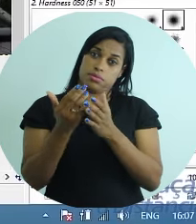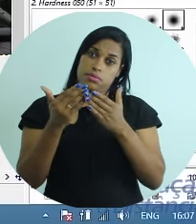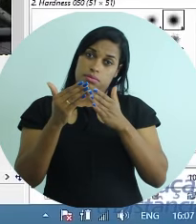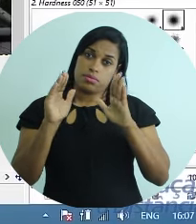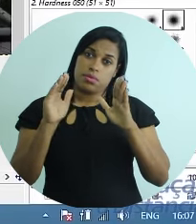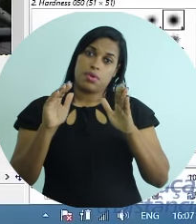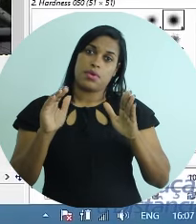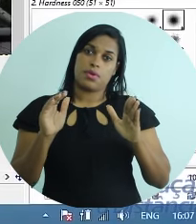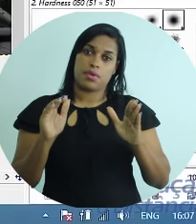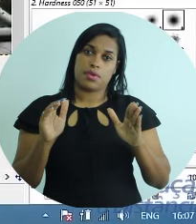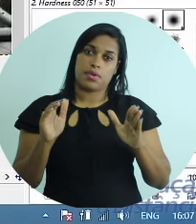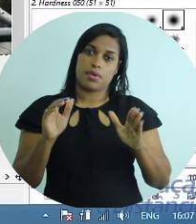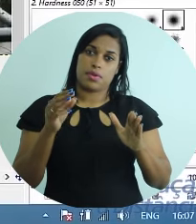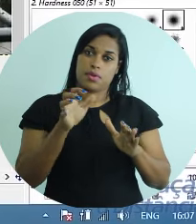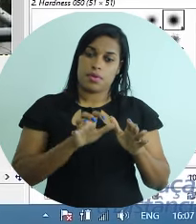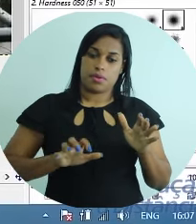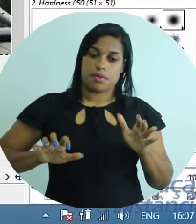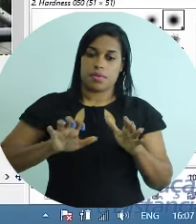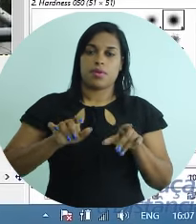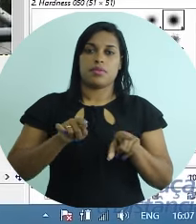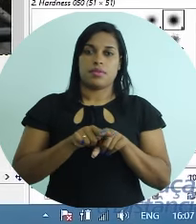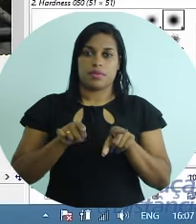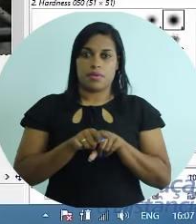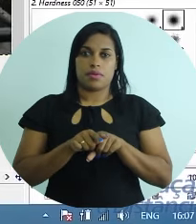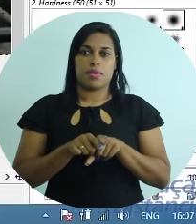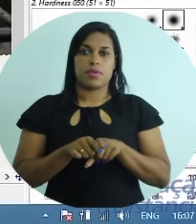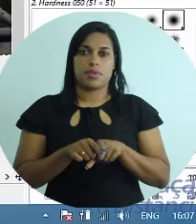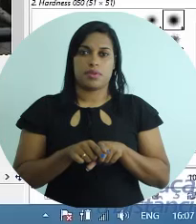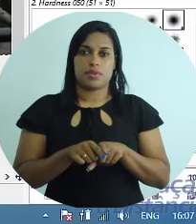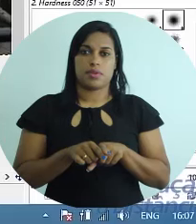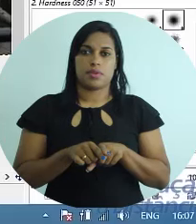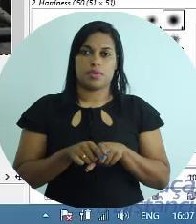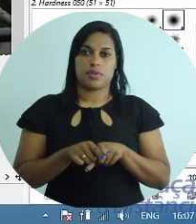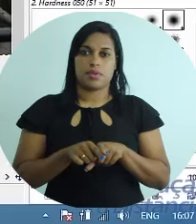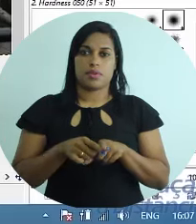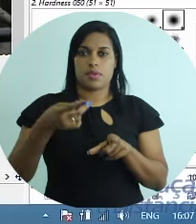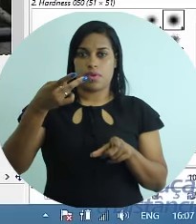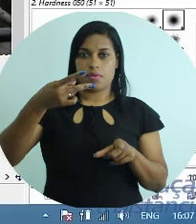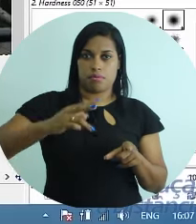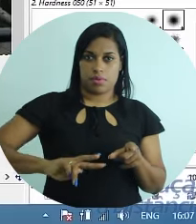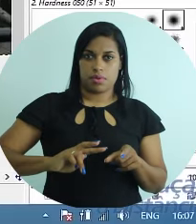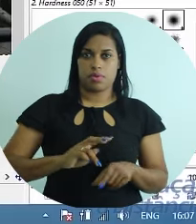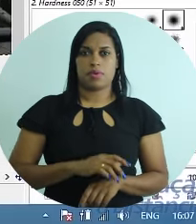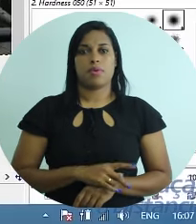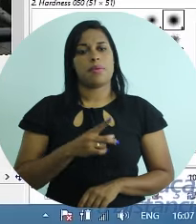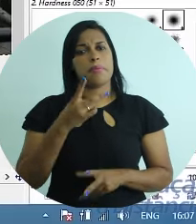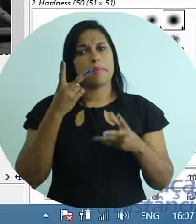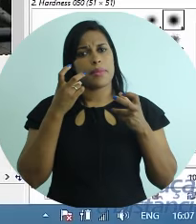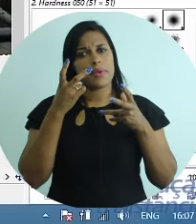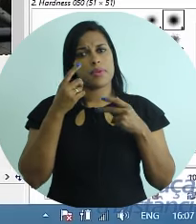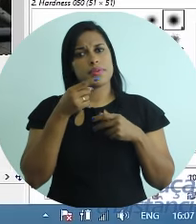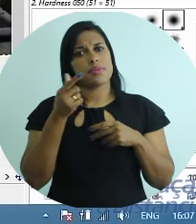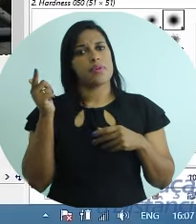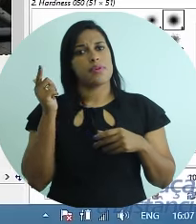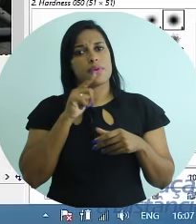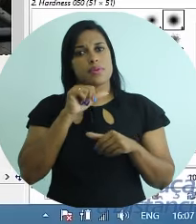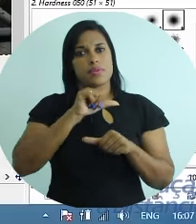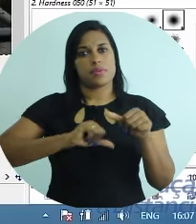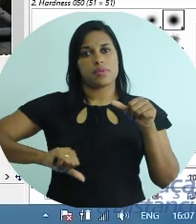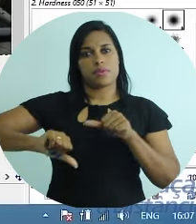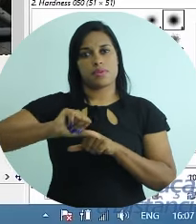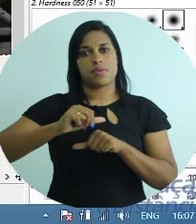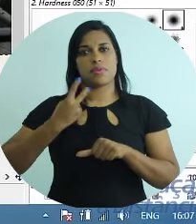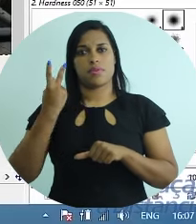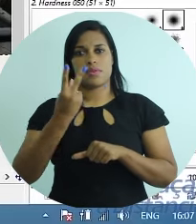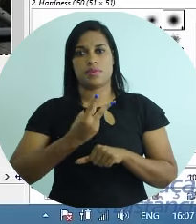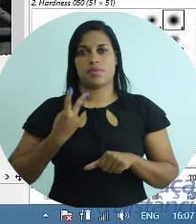que expandir ela no mouse aqui mesmo, agora sim, ela estava tentando expandir para baixo, então repare, por exemplo, que eu consegui alterar aqui o